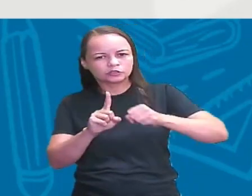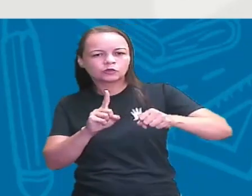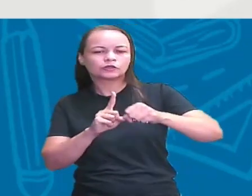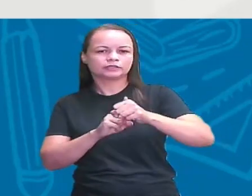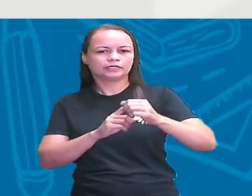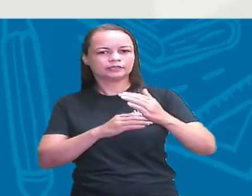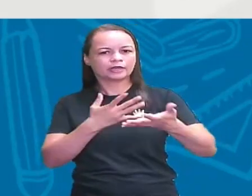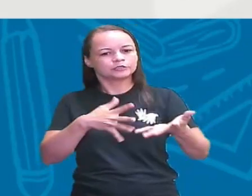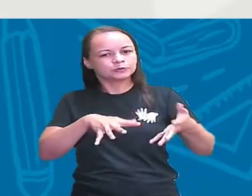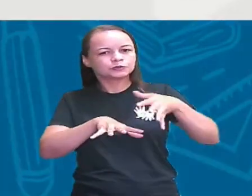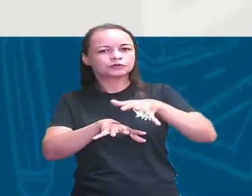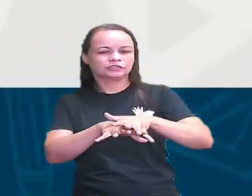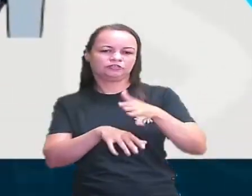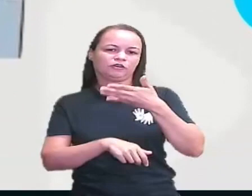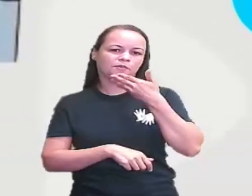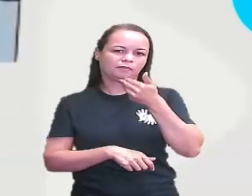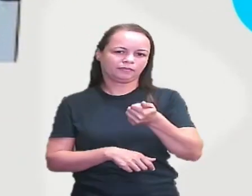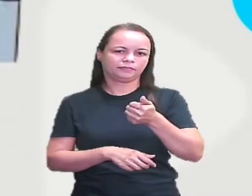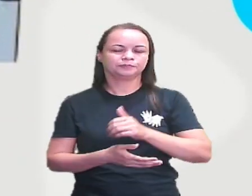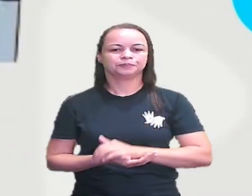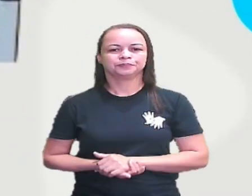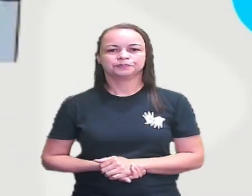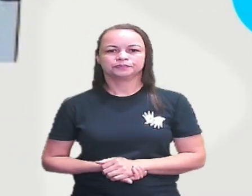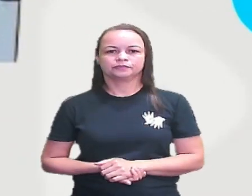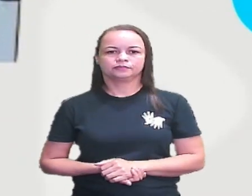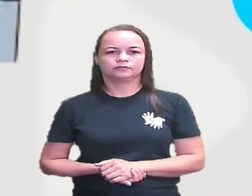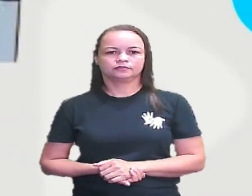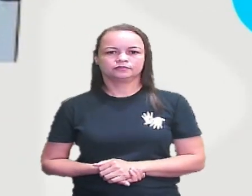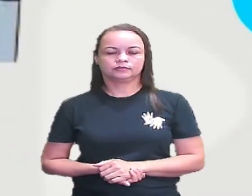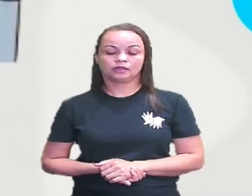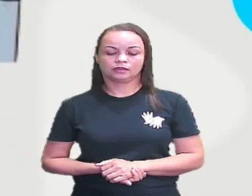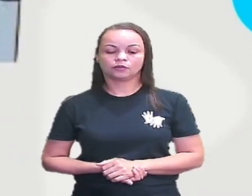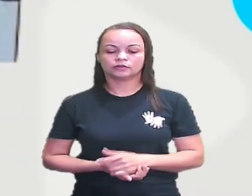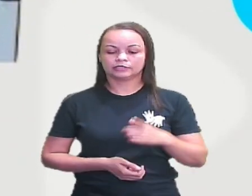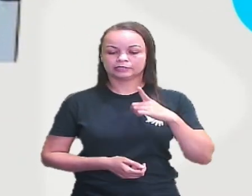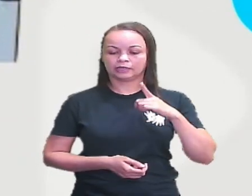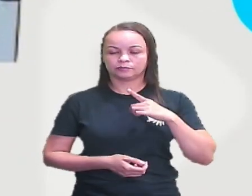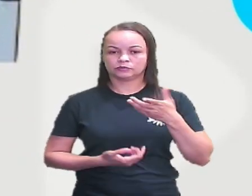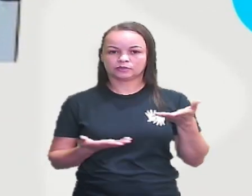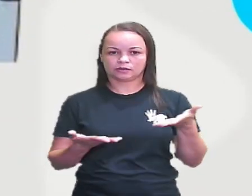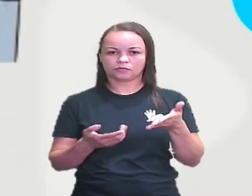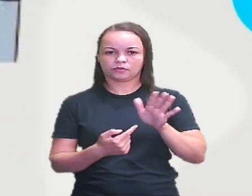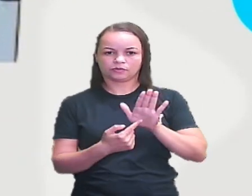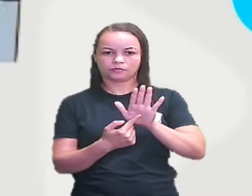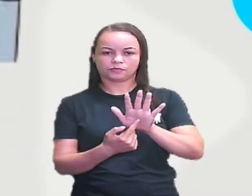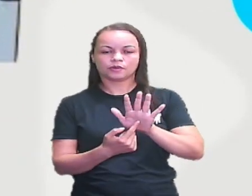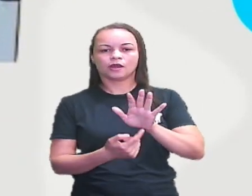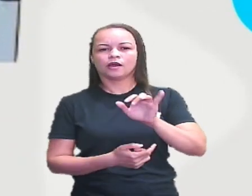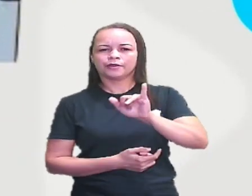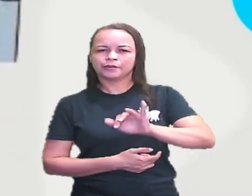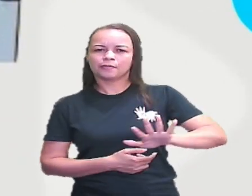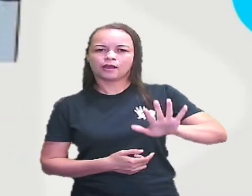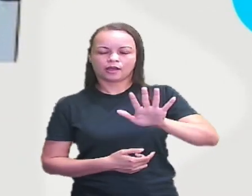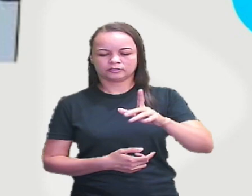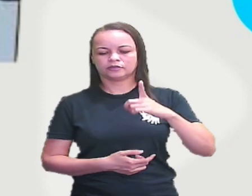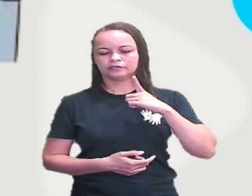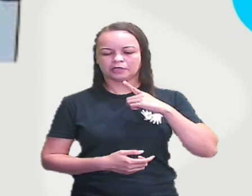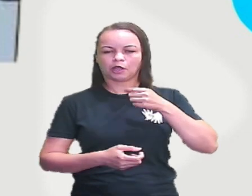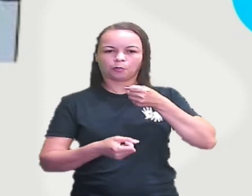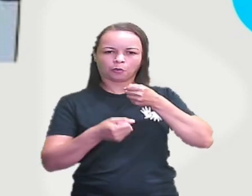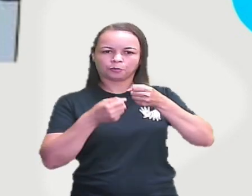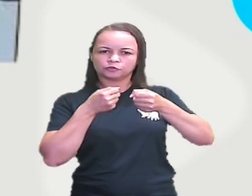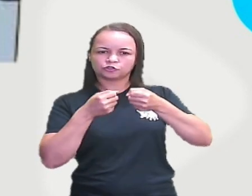sociedade melhor. Então, olha só, nós temos aqui uma imagem, né, em que nós temos ali um jornalista,